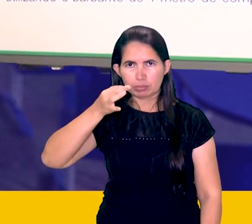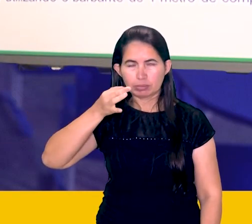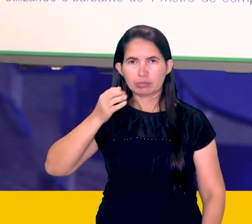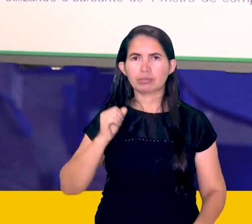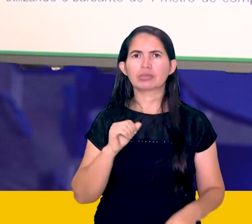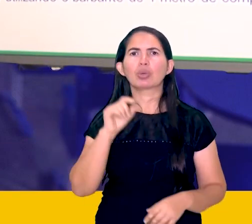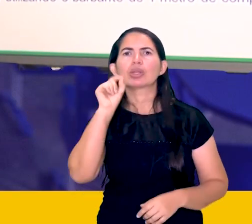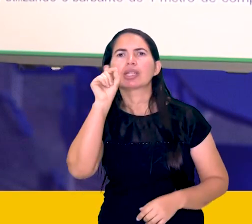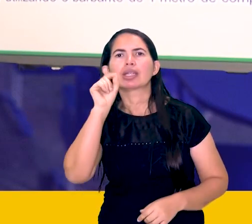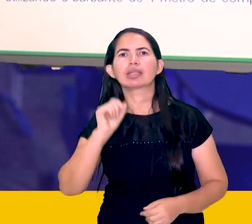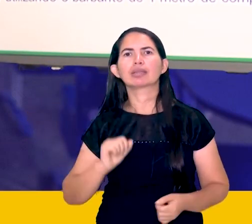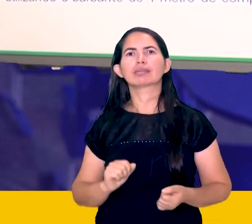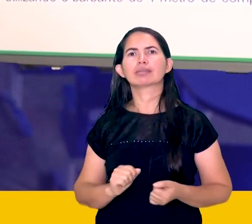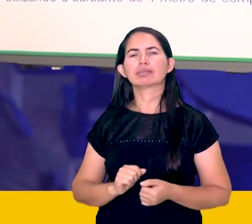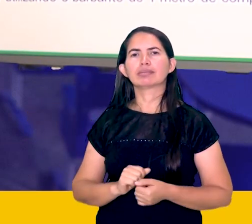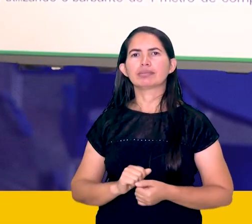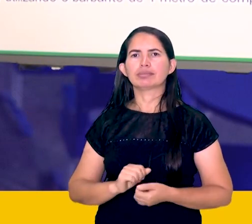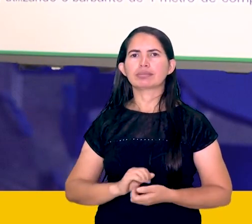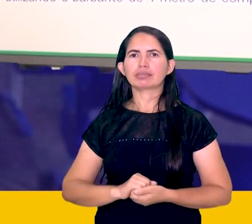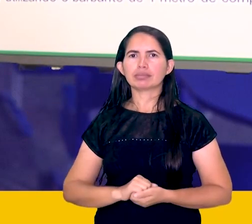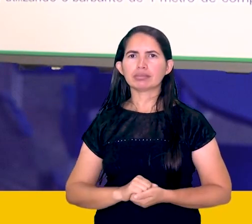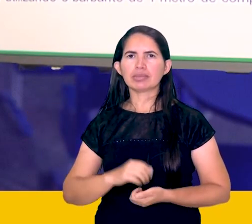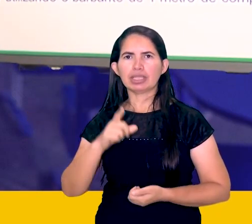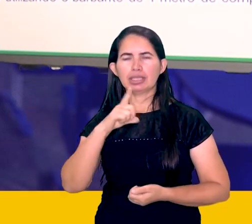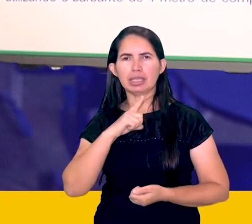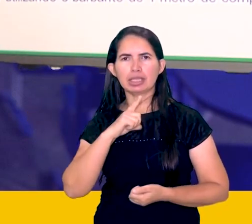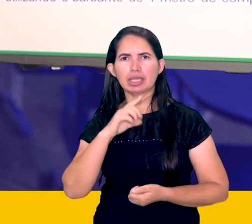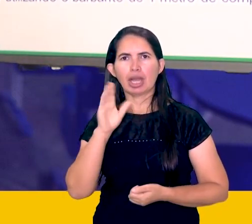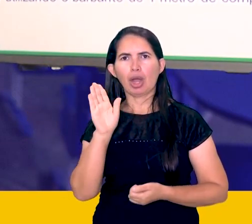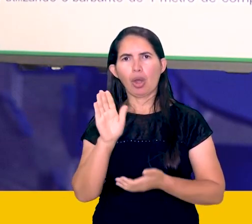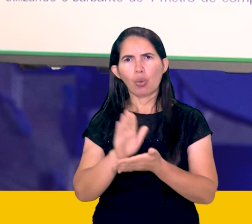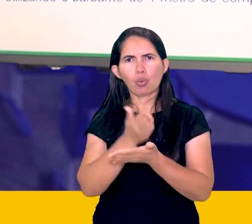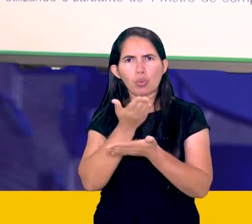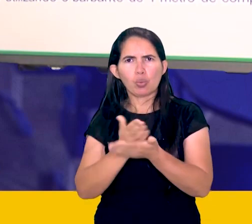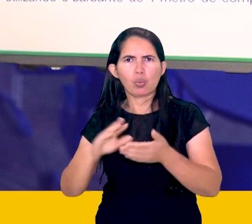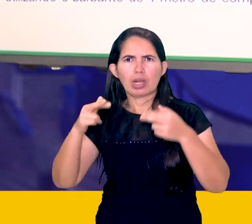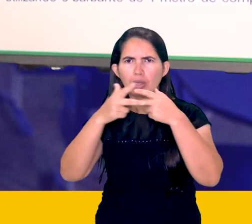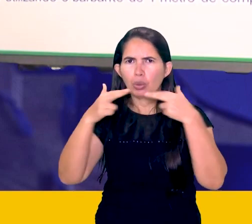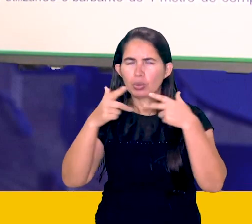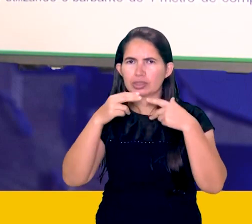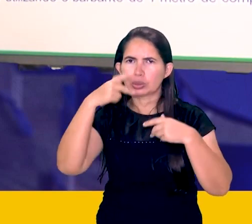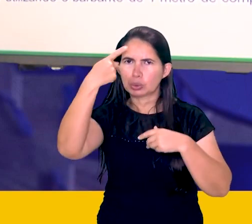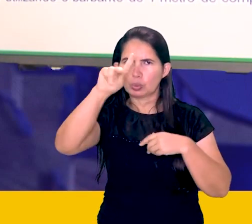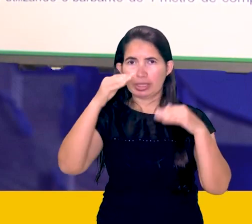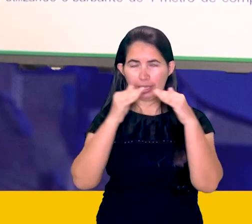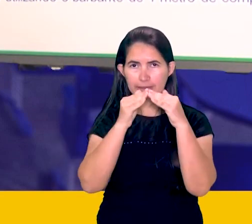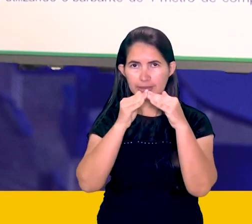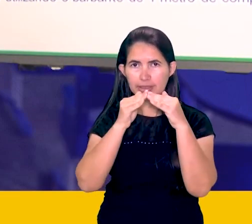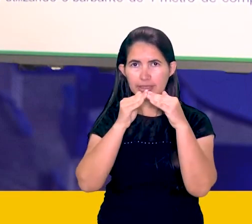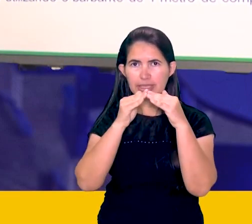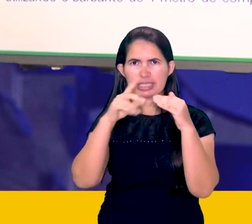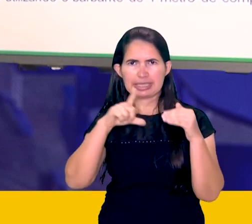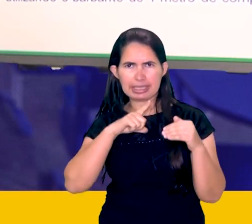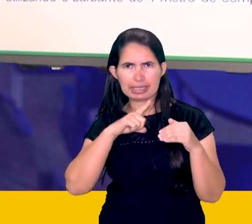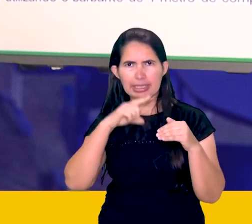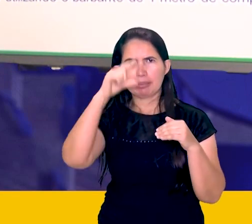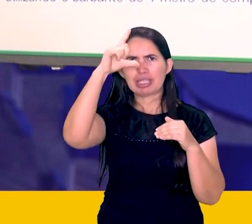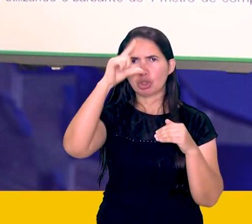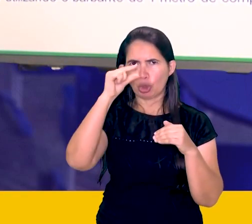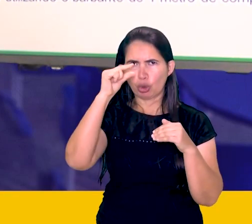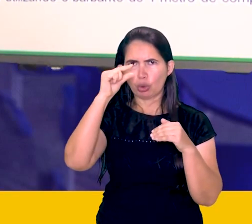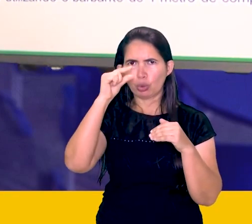certo? O que seria? Tem algum objeto em sua casa que mede menos de 1 metro?